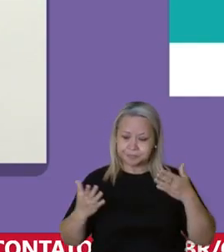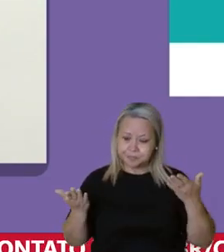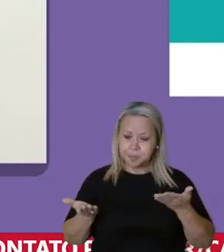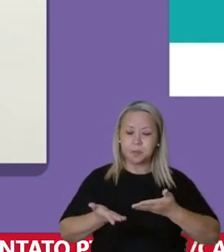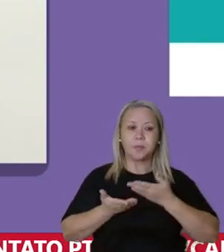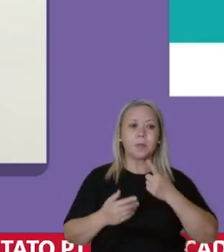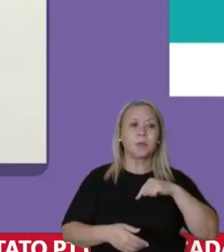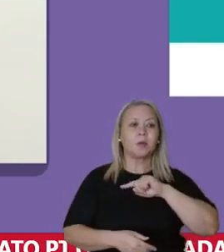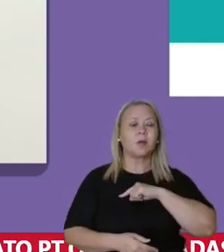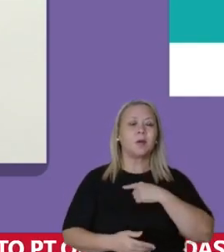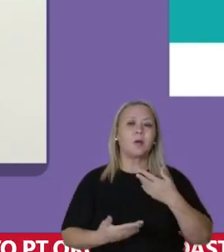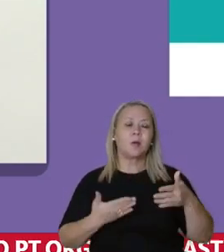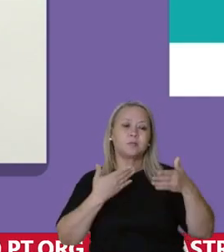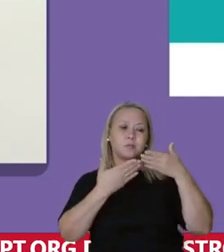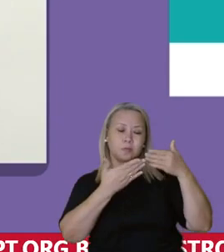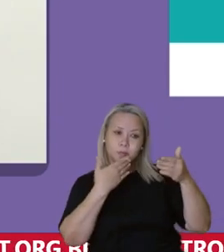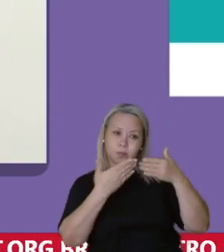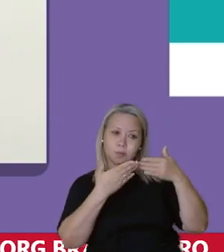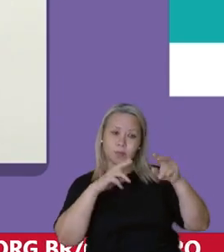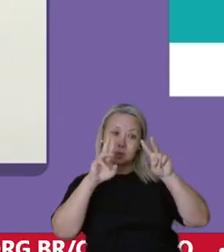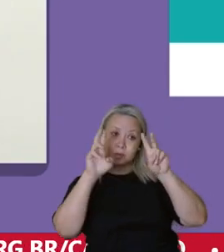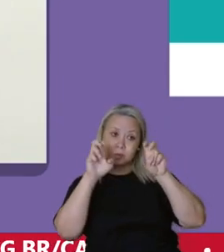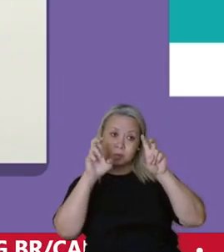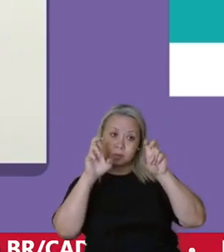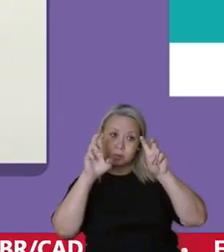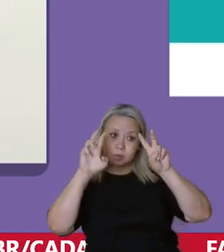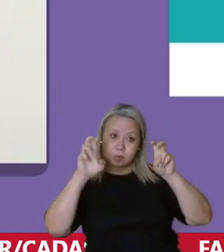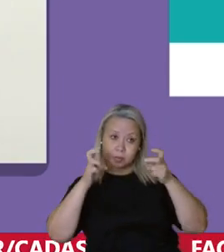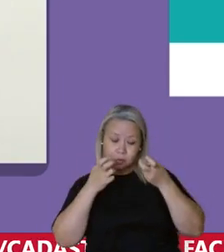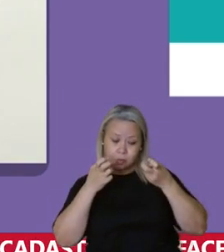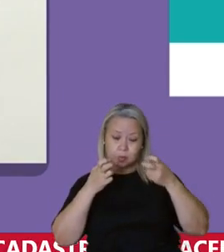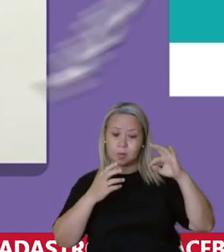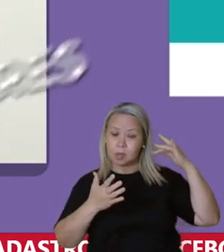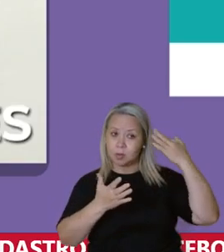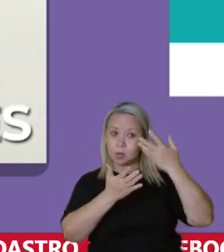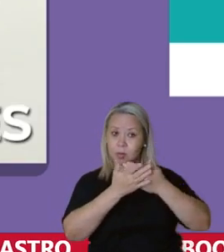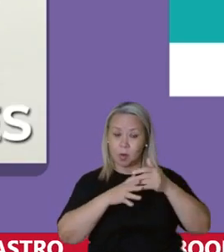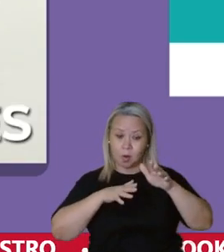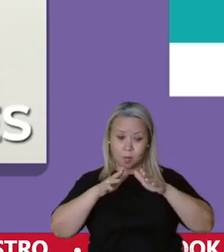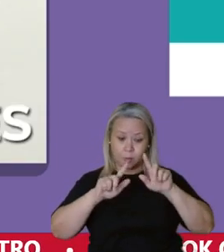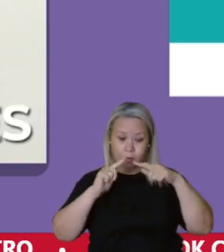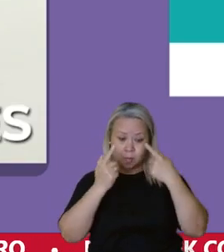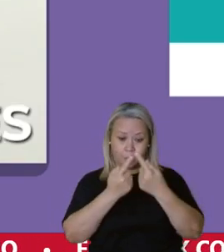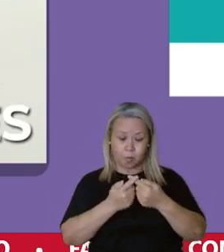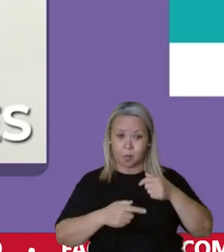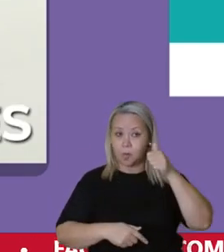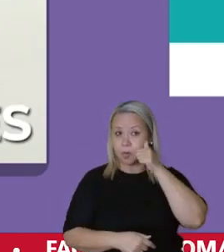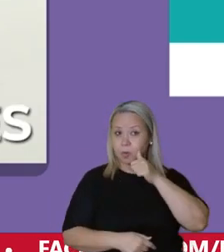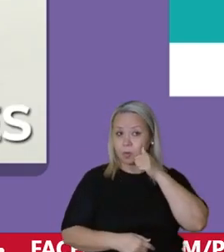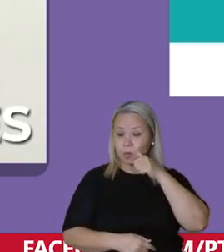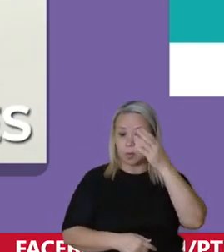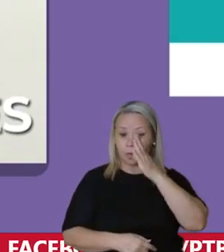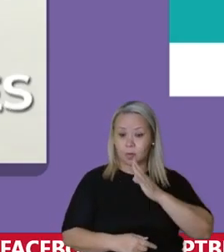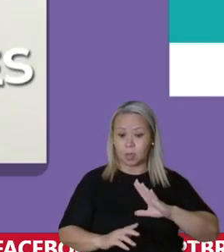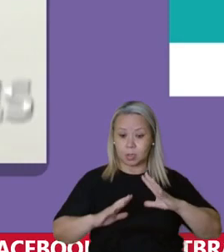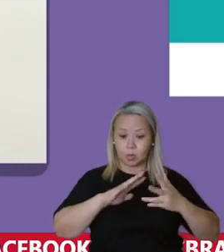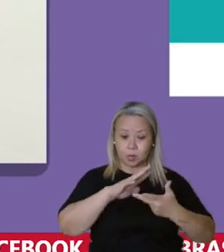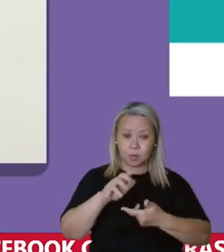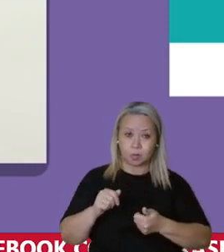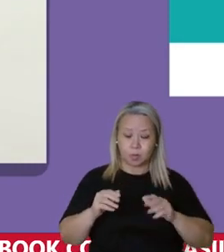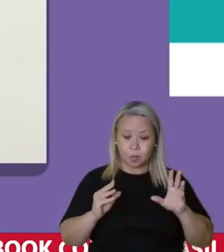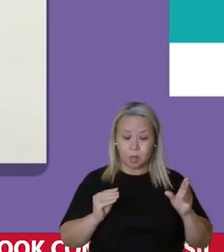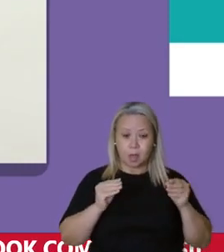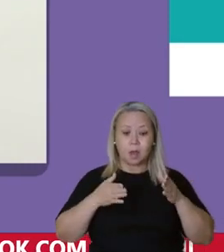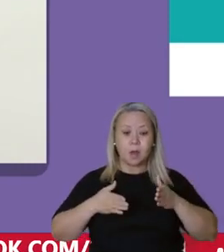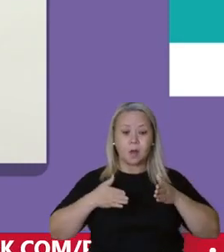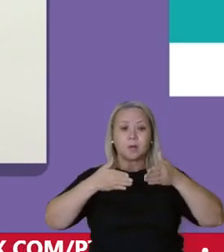Hoje nós vamos conversar sobre a história do movimento de mulheres no Brasil e no mundo, mais concentrado